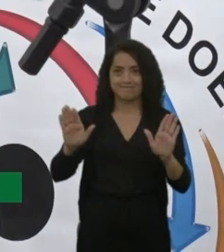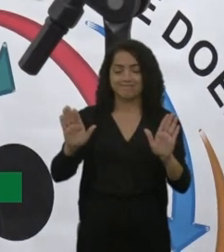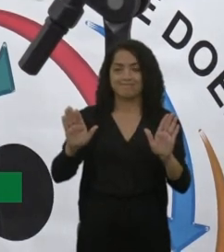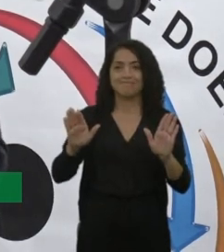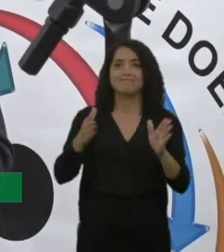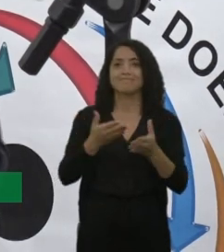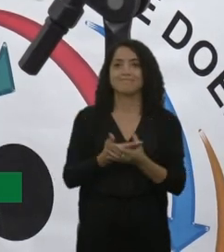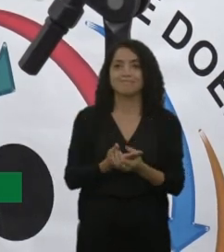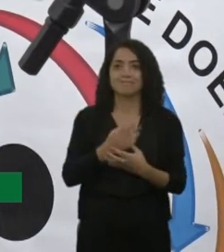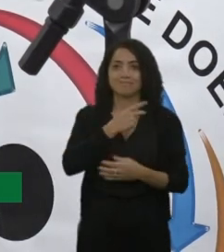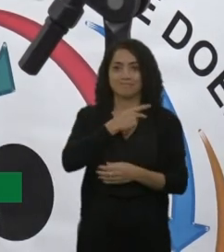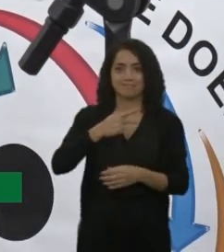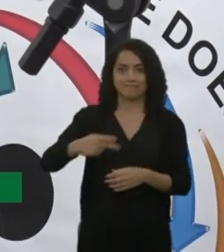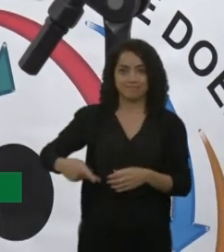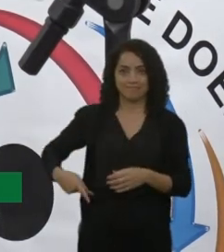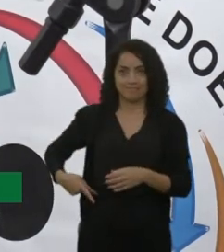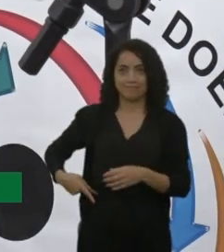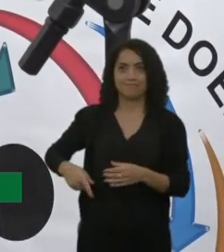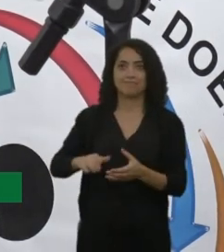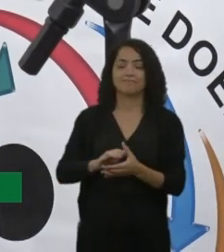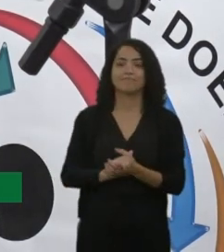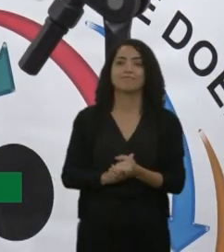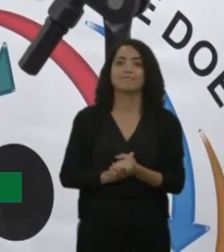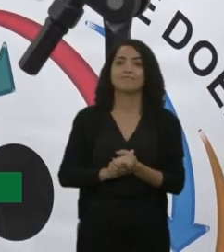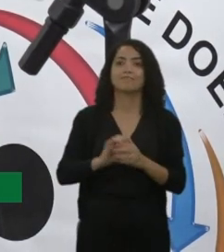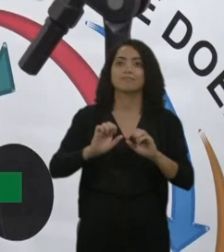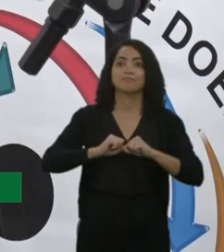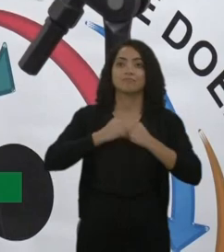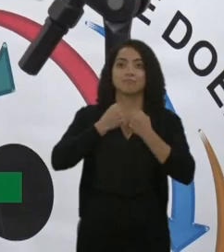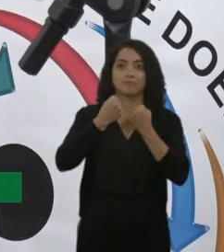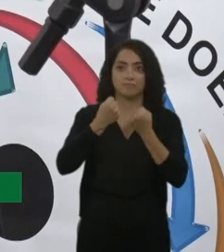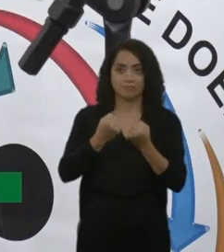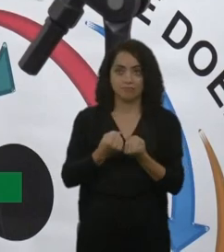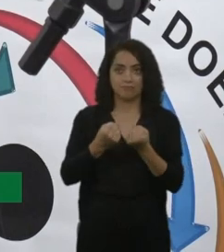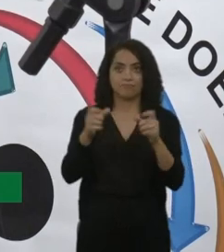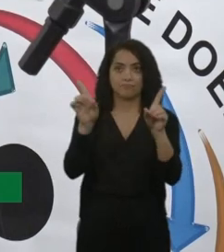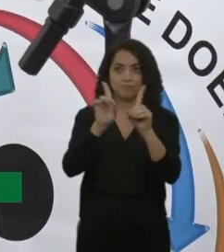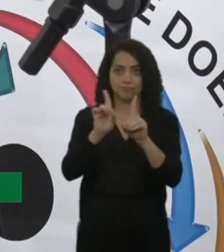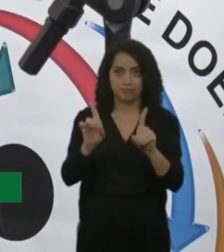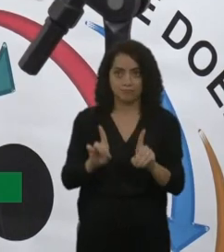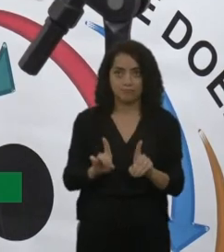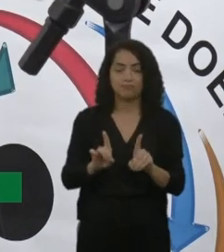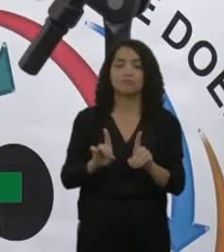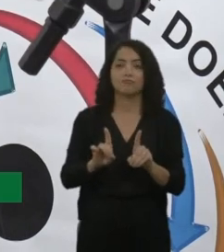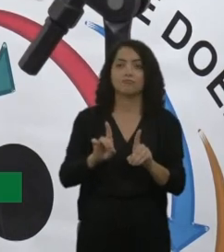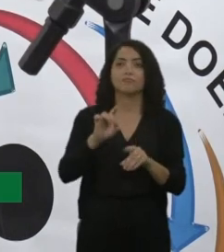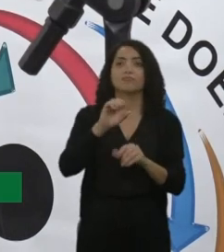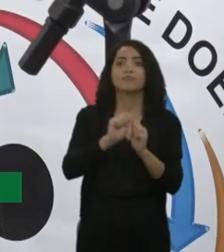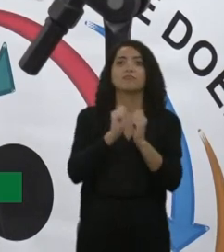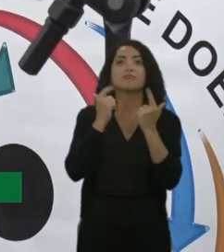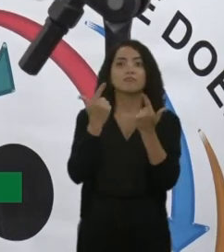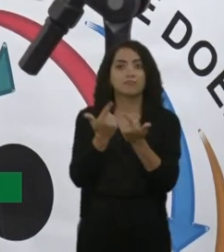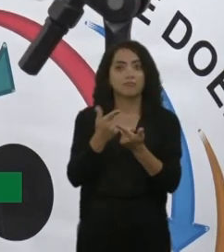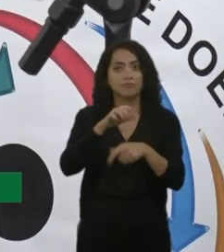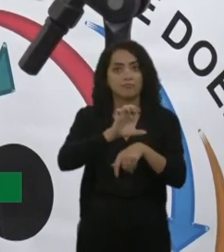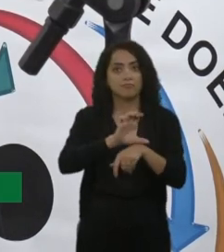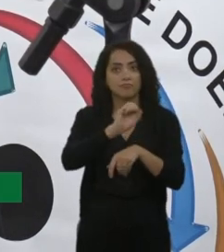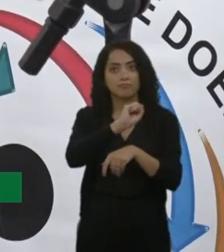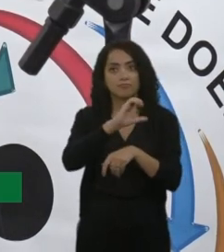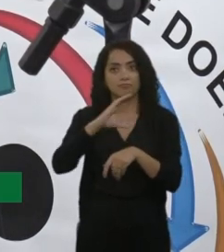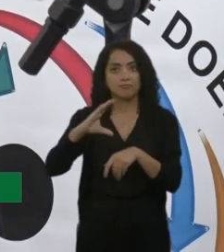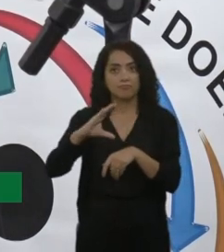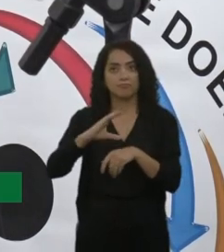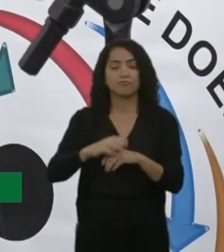senhor presidente da Comissão de Defesa dos Direitos da Pessoa com Deficiência da Assembleia Legislativa do Estado de Santa